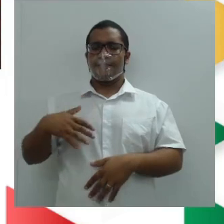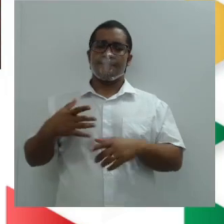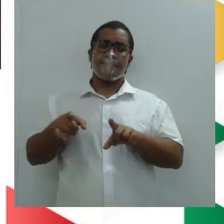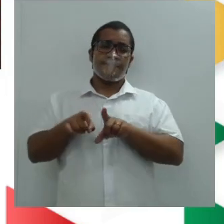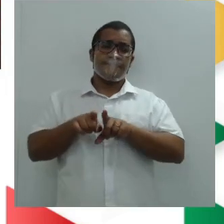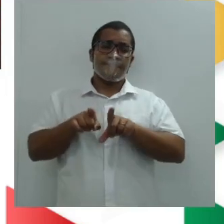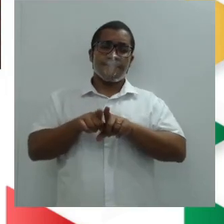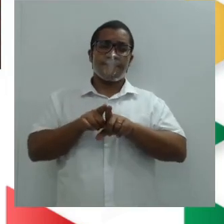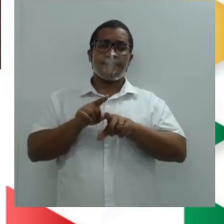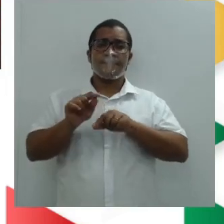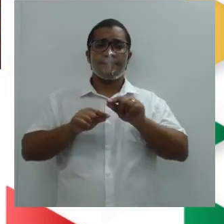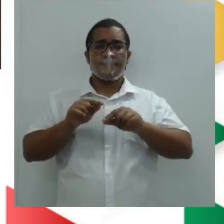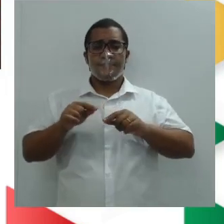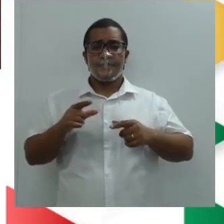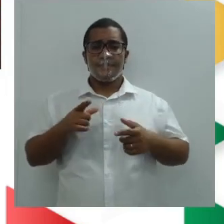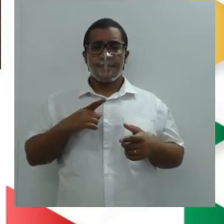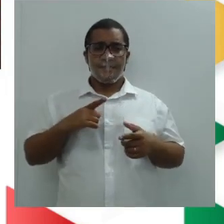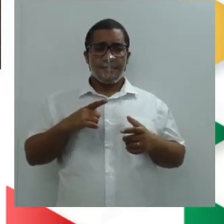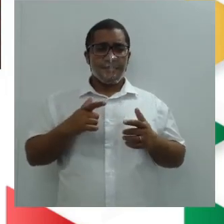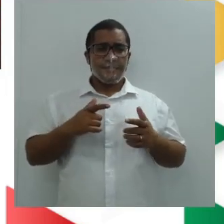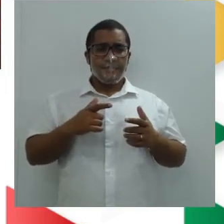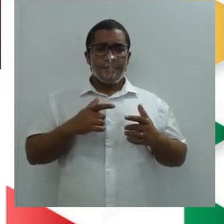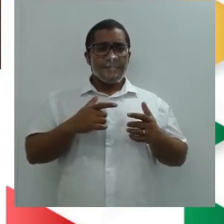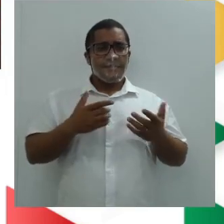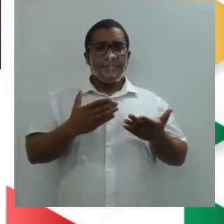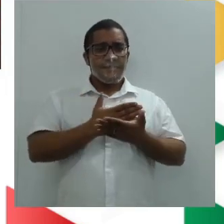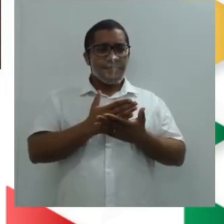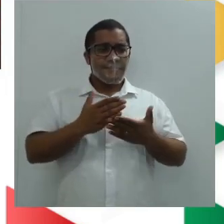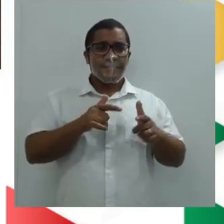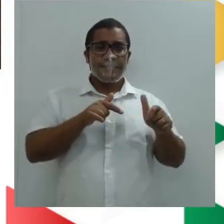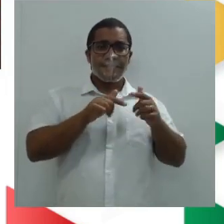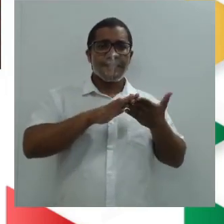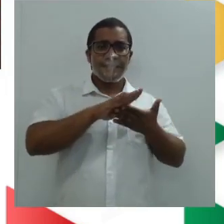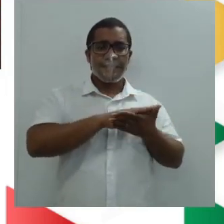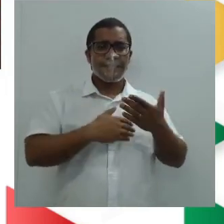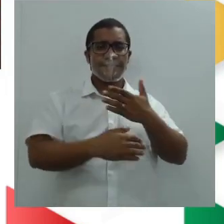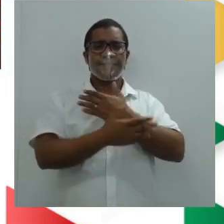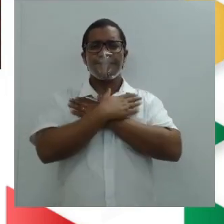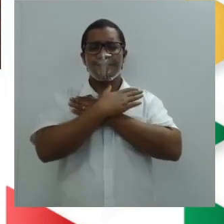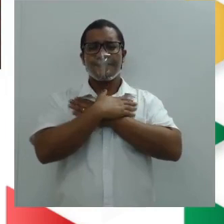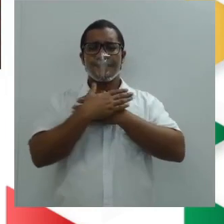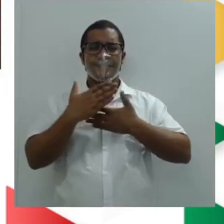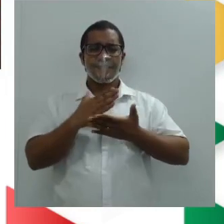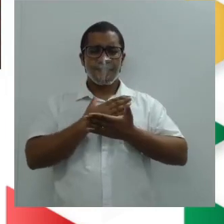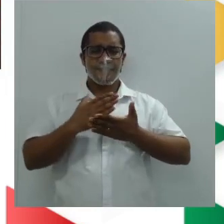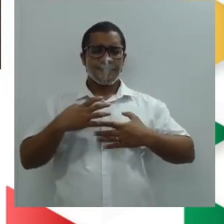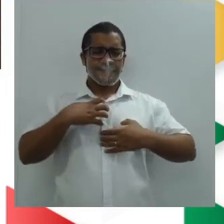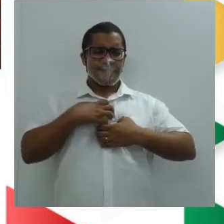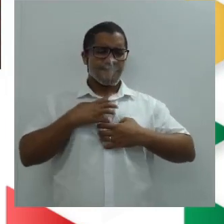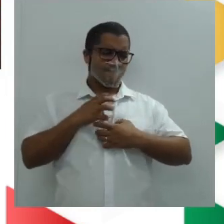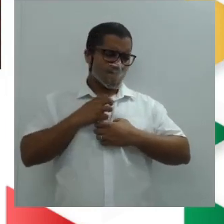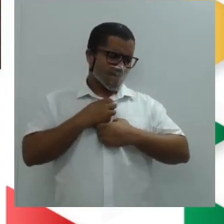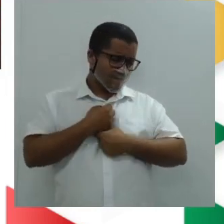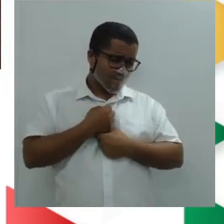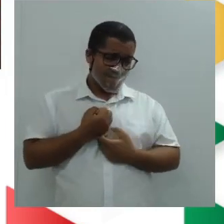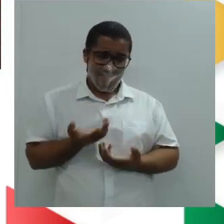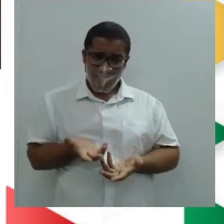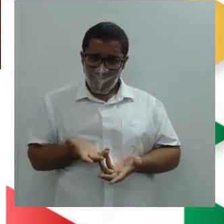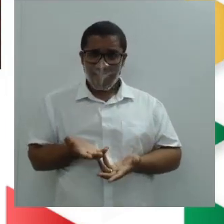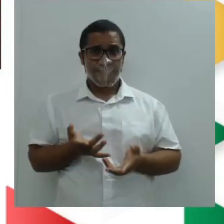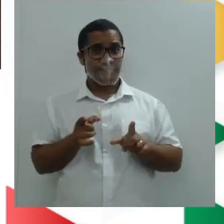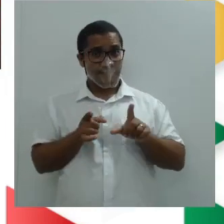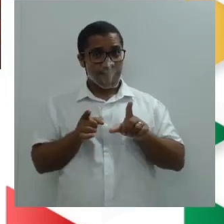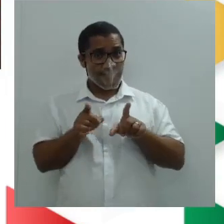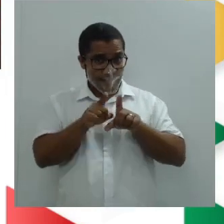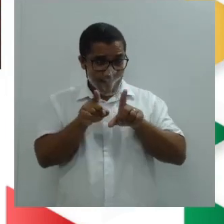A questão do desemprego também, que causa uma certa aflição, né, nessas pessoas. E,